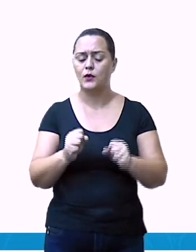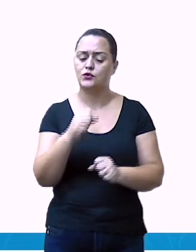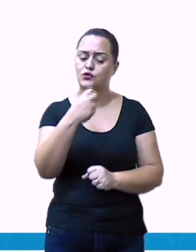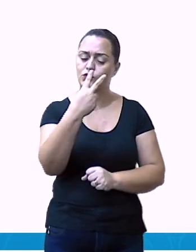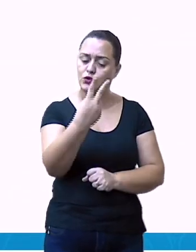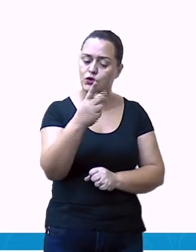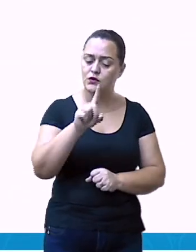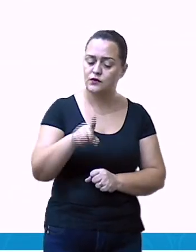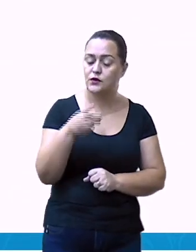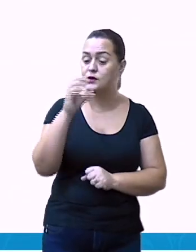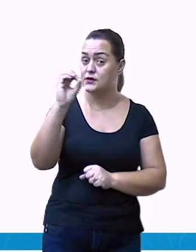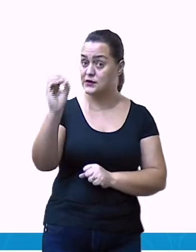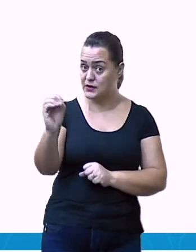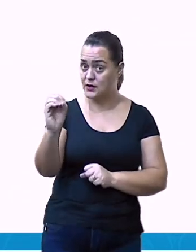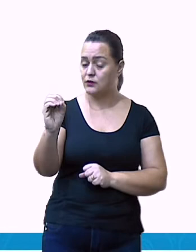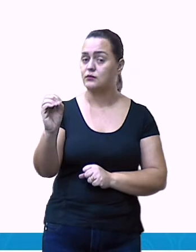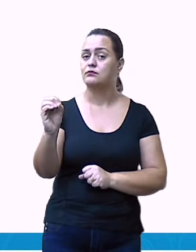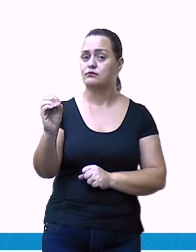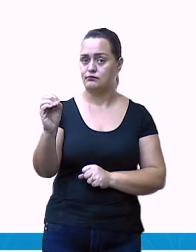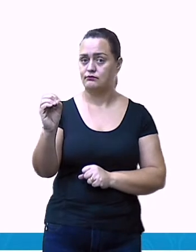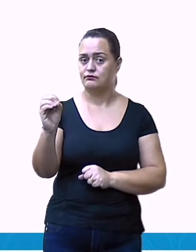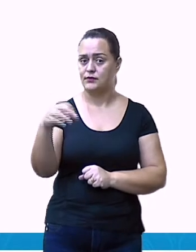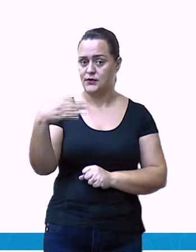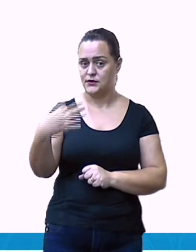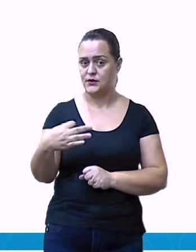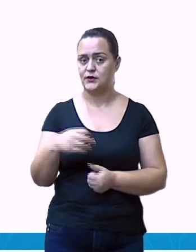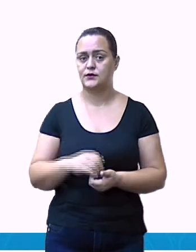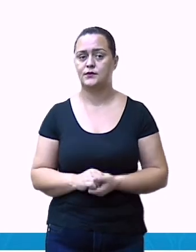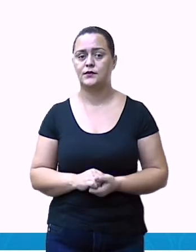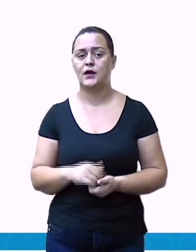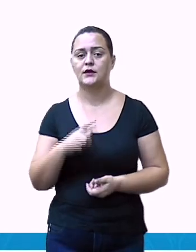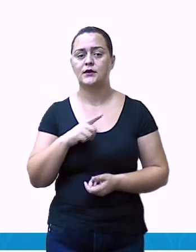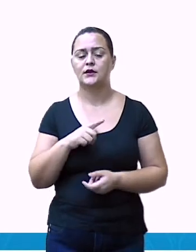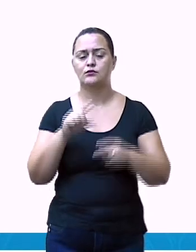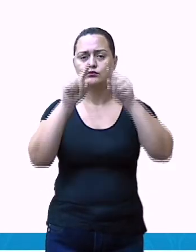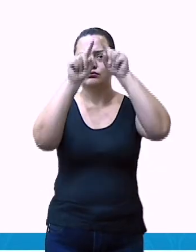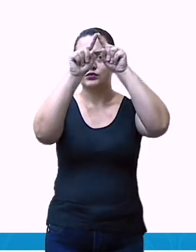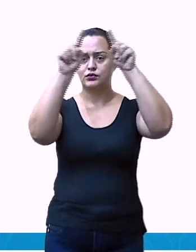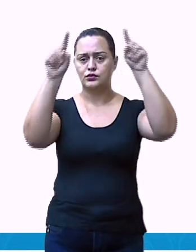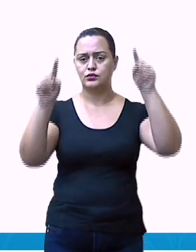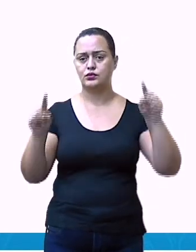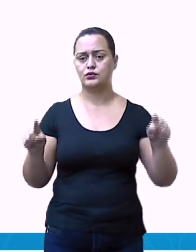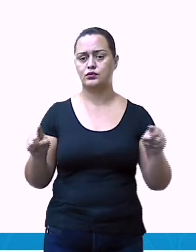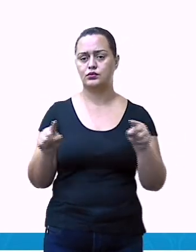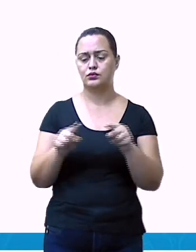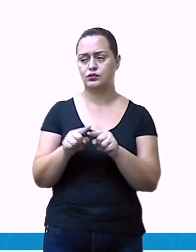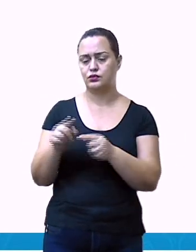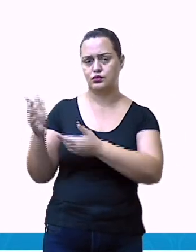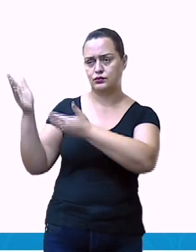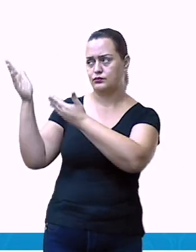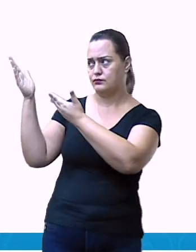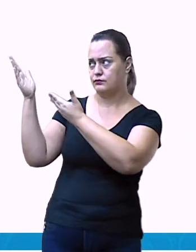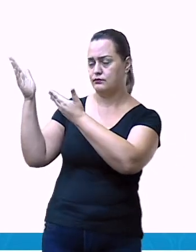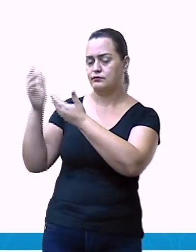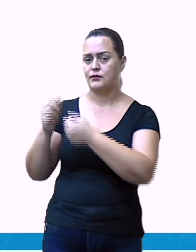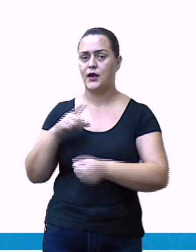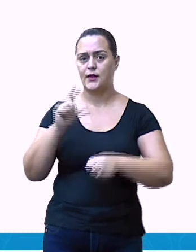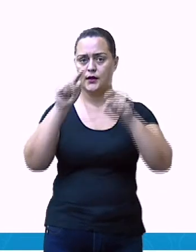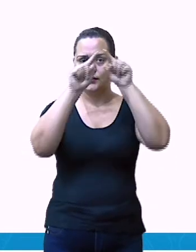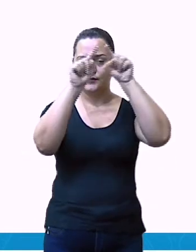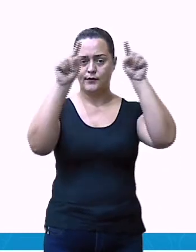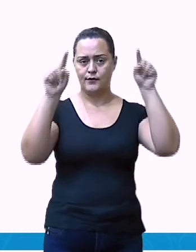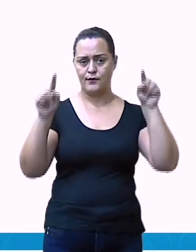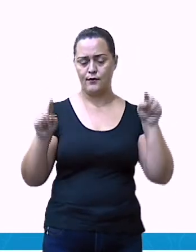a unidade, a dezena, a minha vírgula representando e separando o quê? Os meus